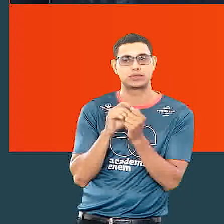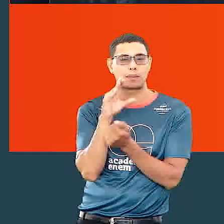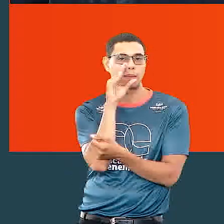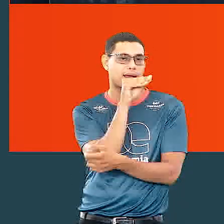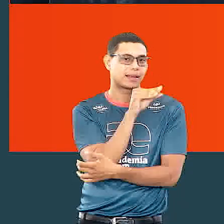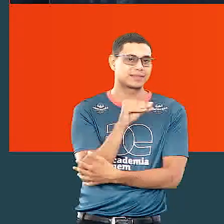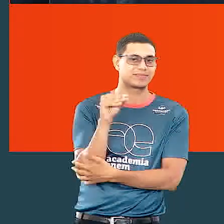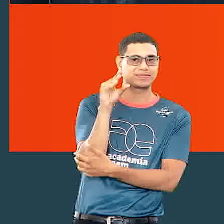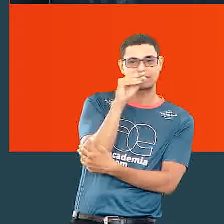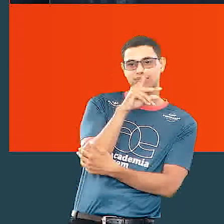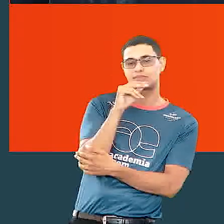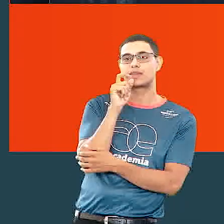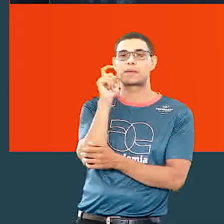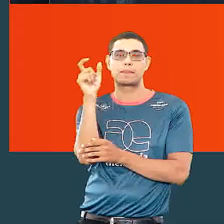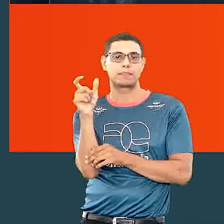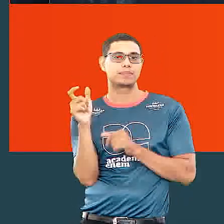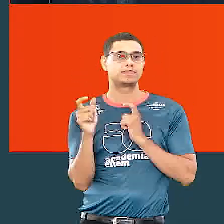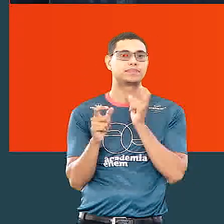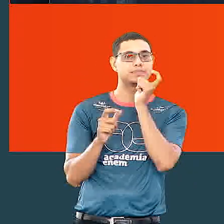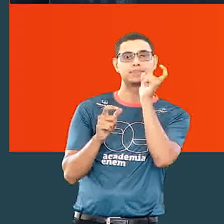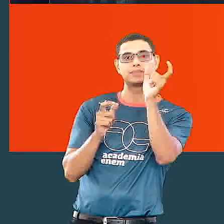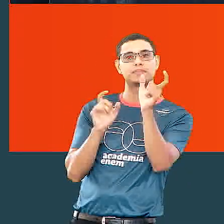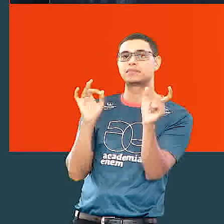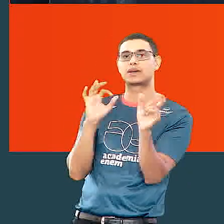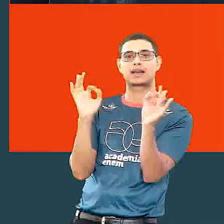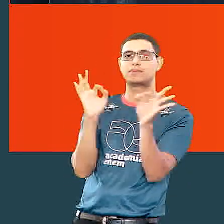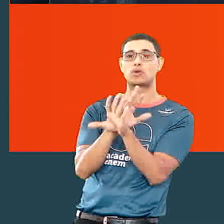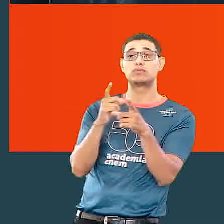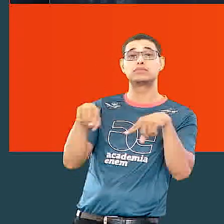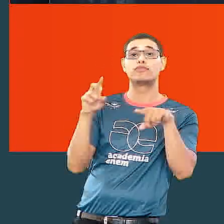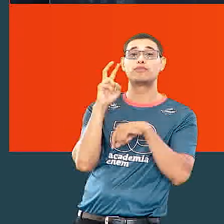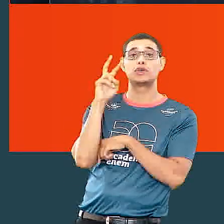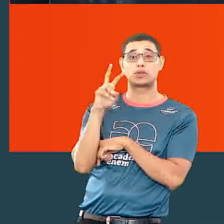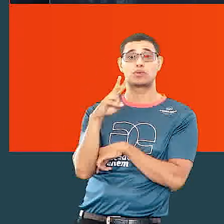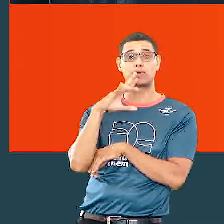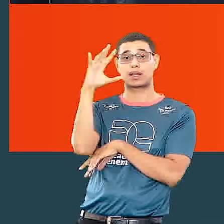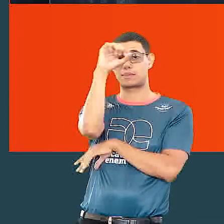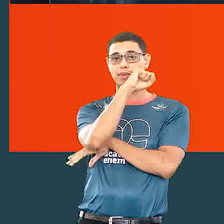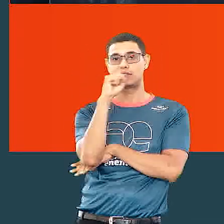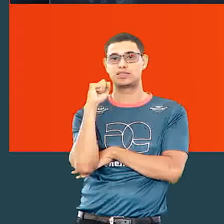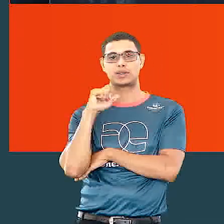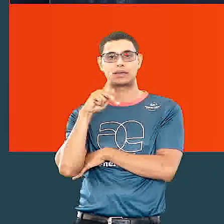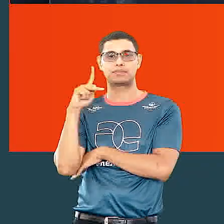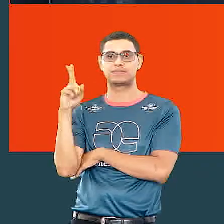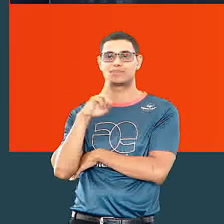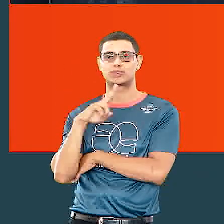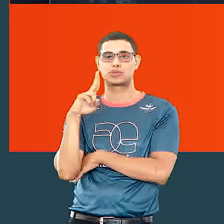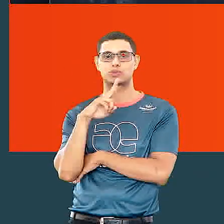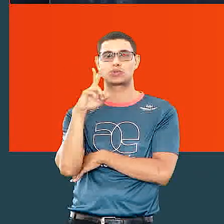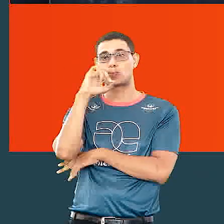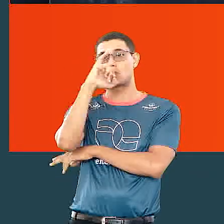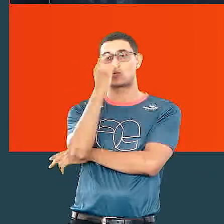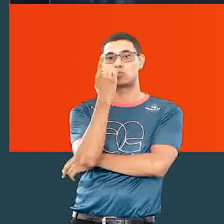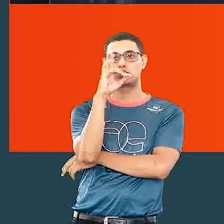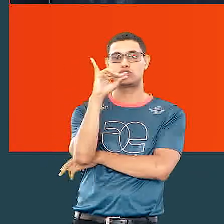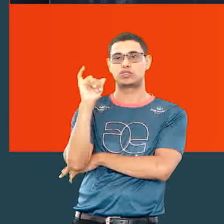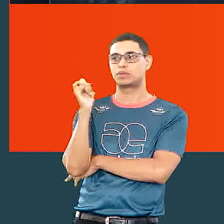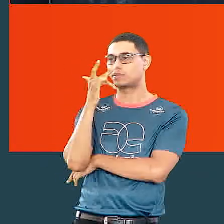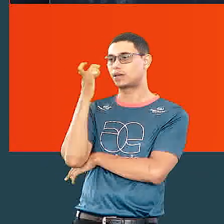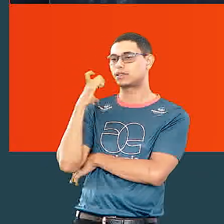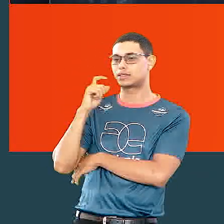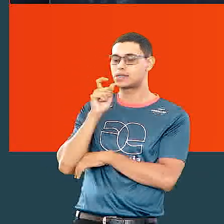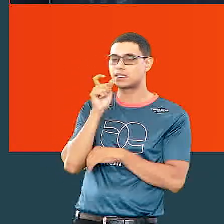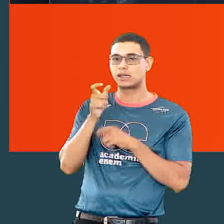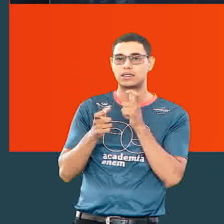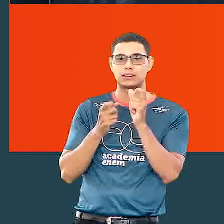3 palavras que tu aprendeu e dizer para os outros, tu viu aí? Aprendi no Duolingo, fez um dia. Aí fica o Duolingo parecendo um agiota